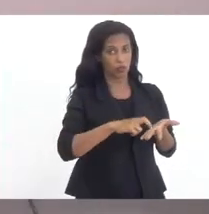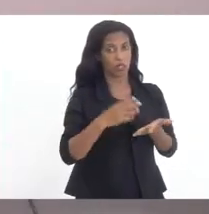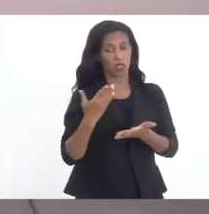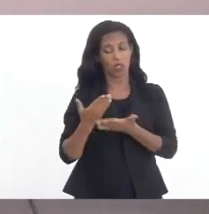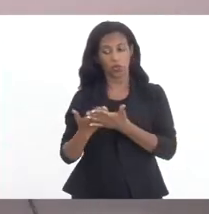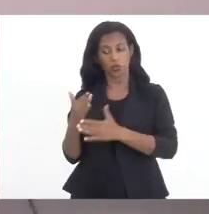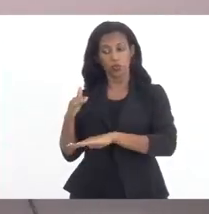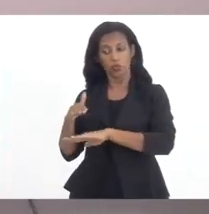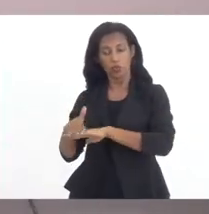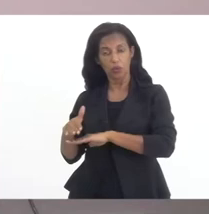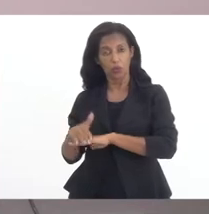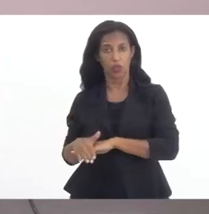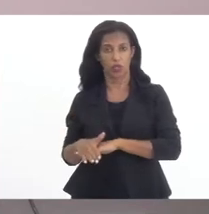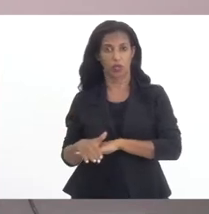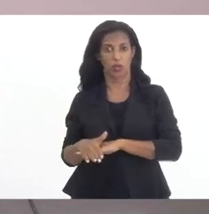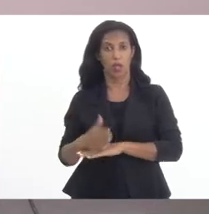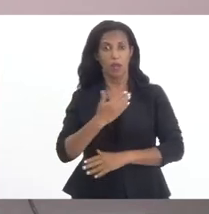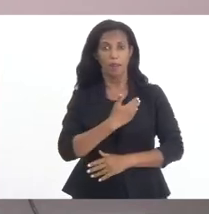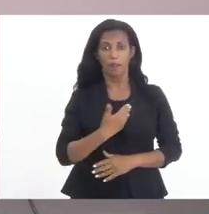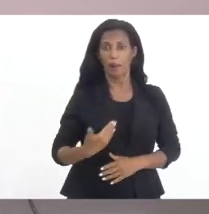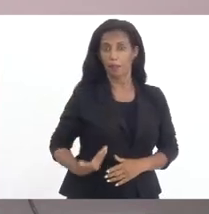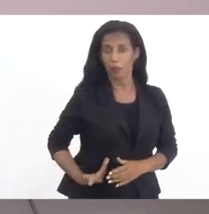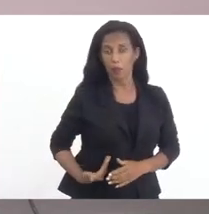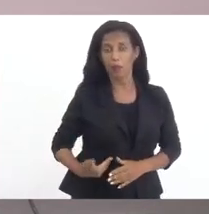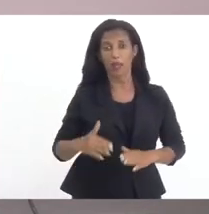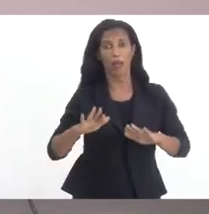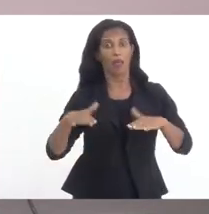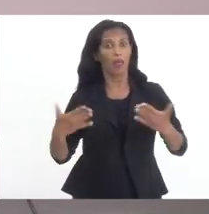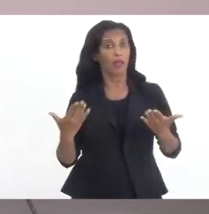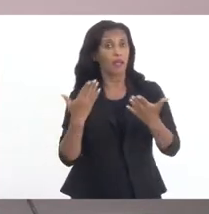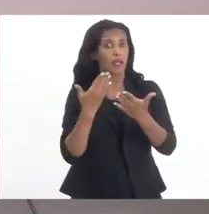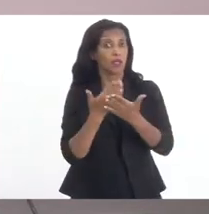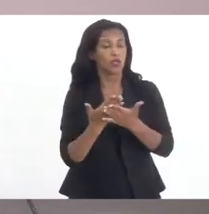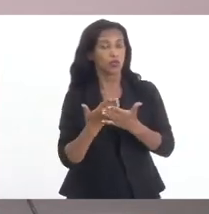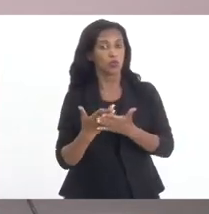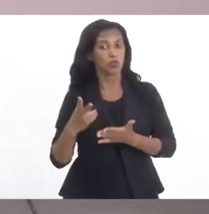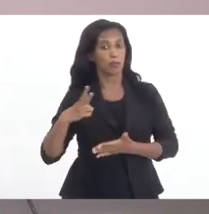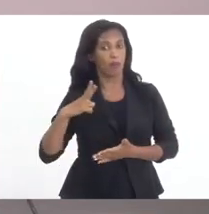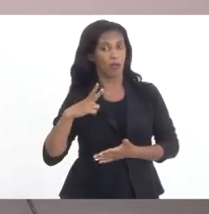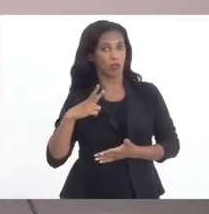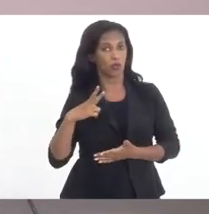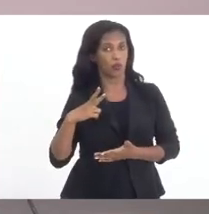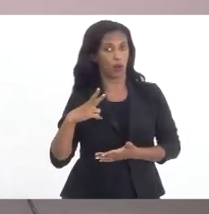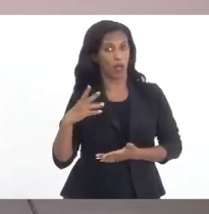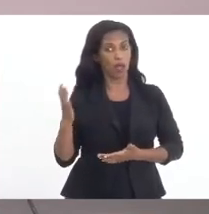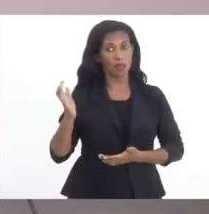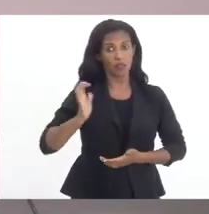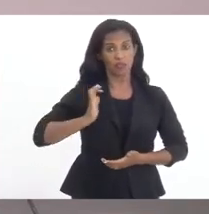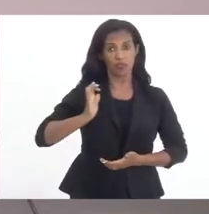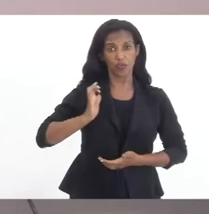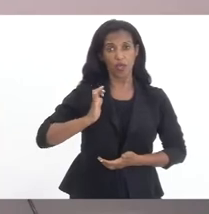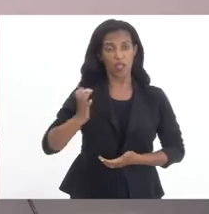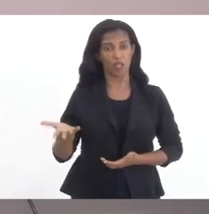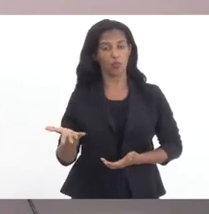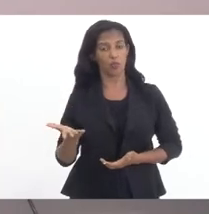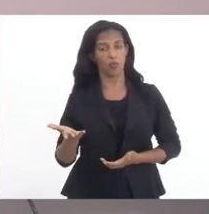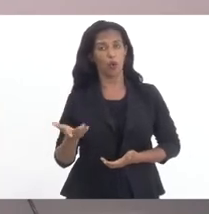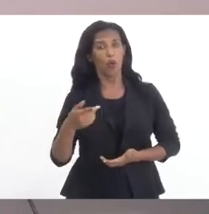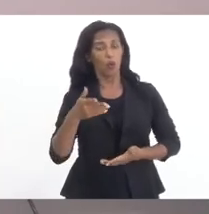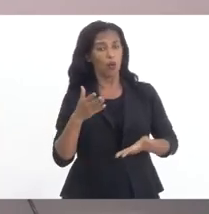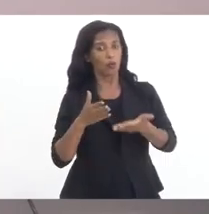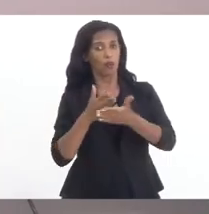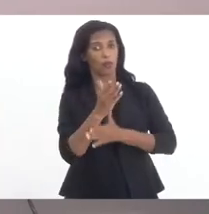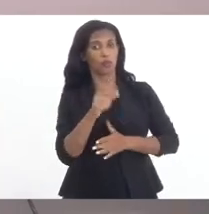é aquele que estuda no Santo Inácio. Entra no pátio dessas universidades, você vai ver. Quando nós aprovamos aqui a questão das cotas, tu estava aqui,